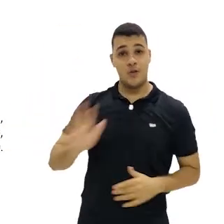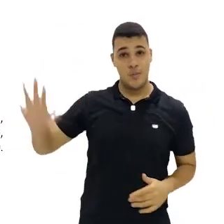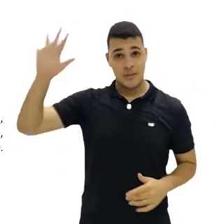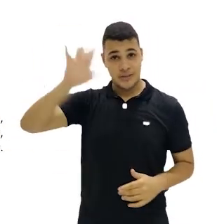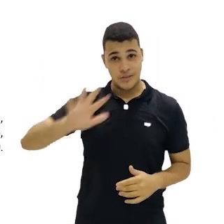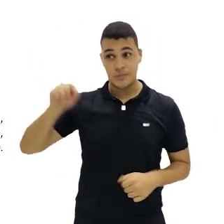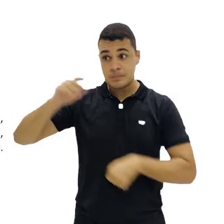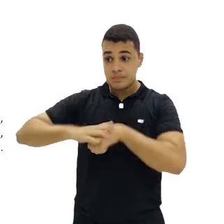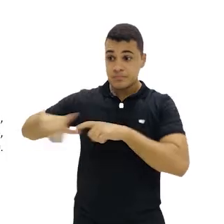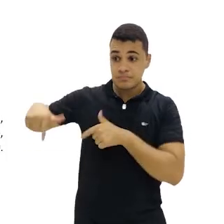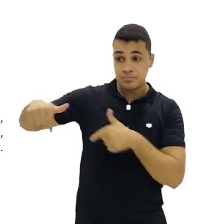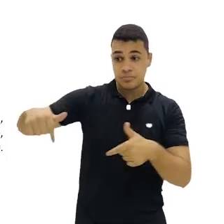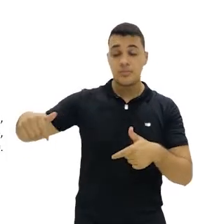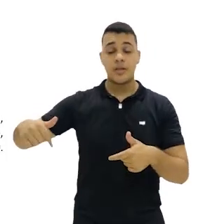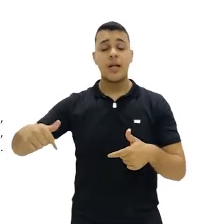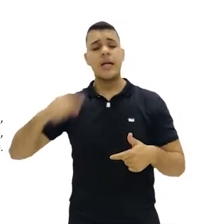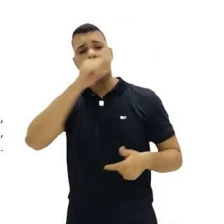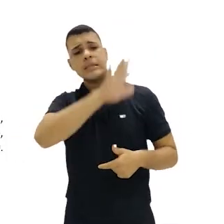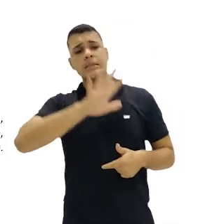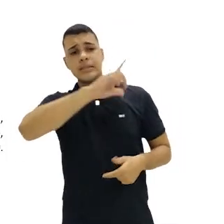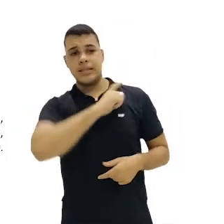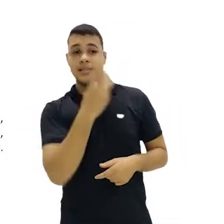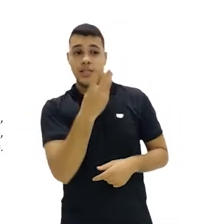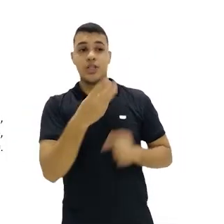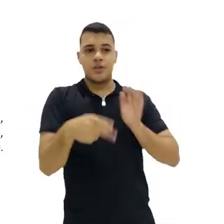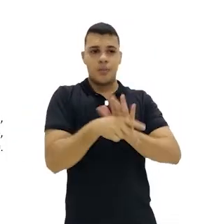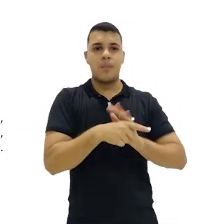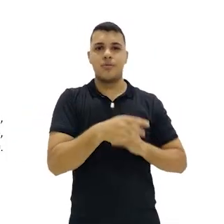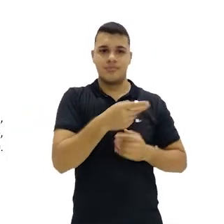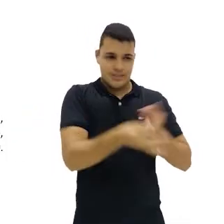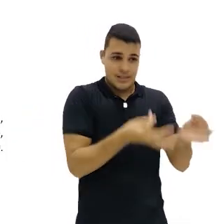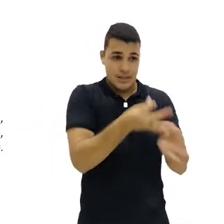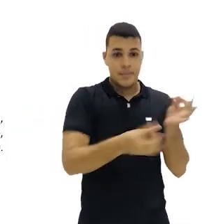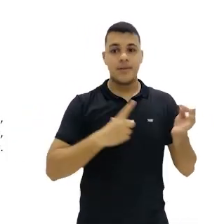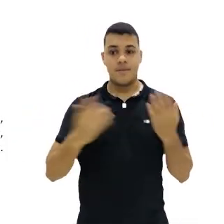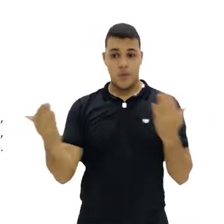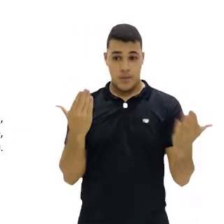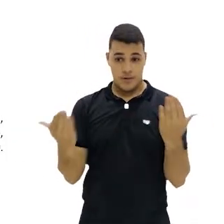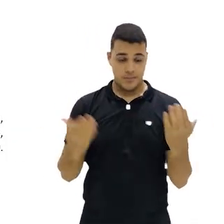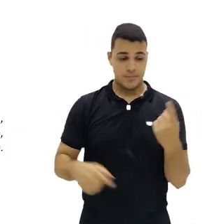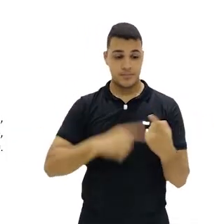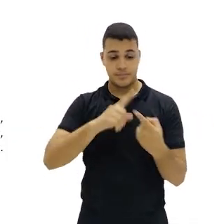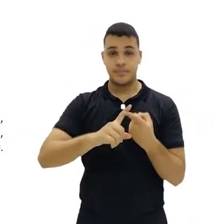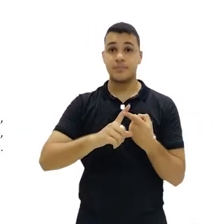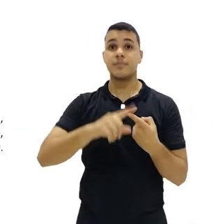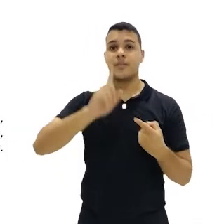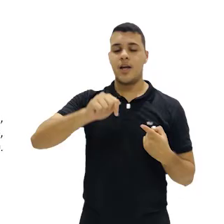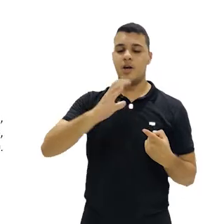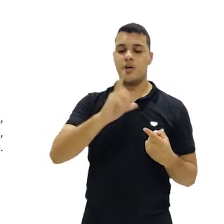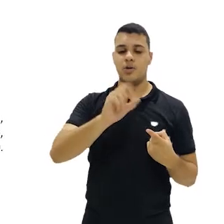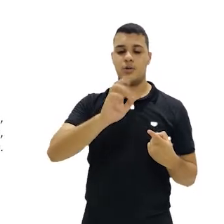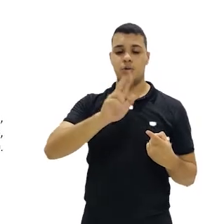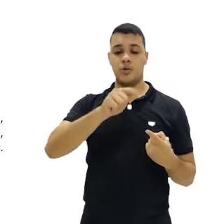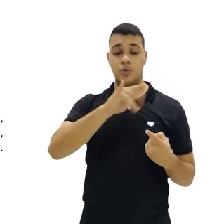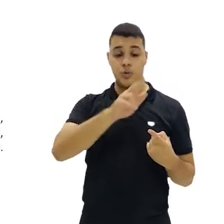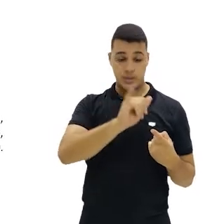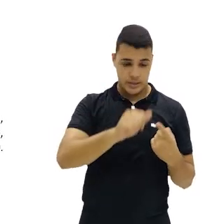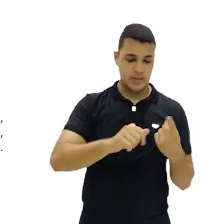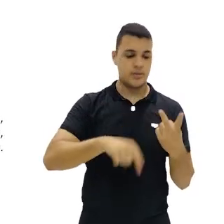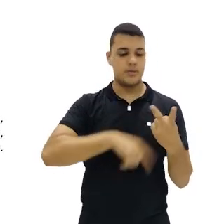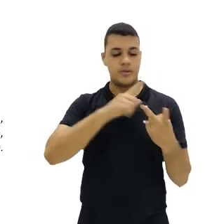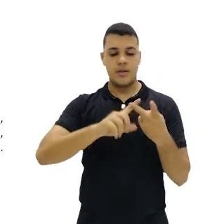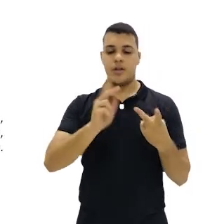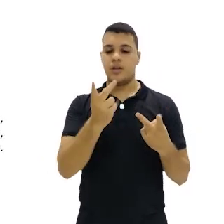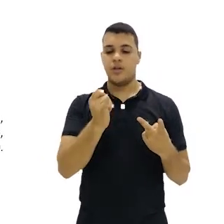comparados, foram testados: hidroxicloroquina com azitromicina, hidroxicloroquina pura e placebo.